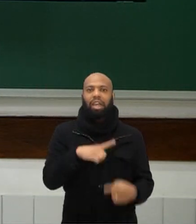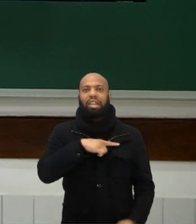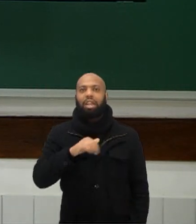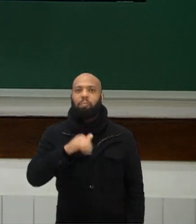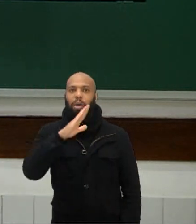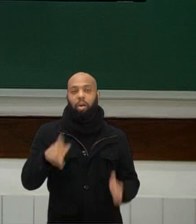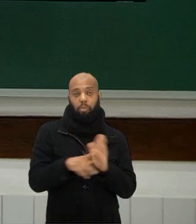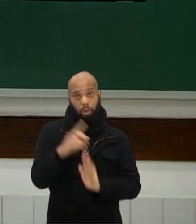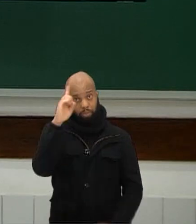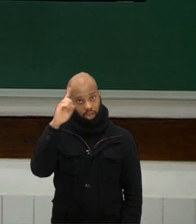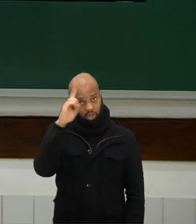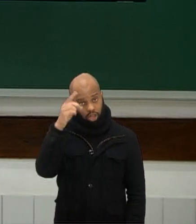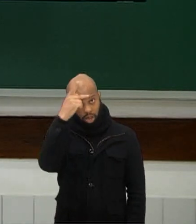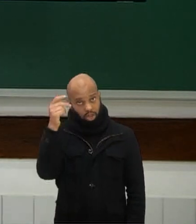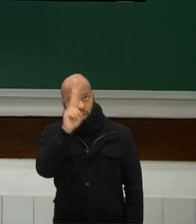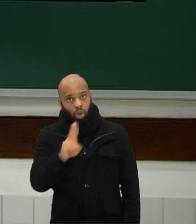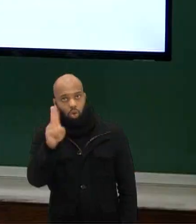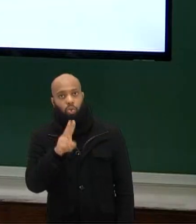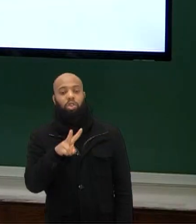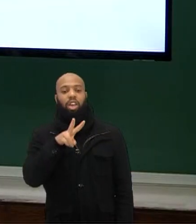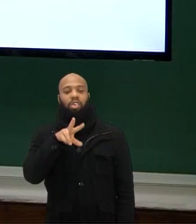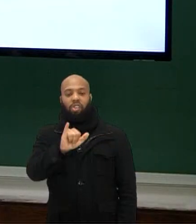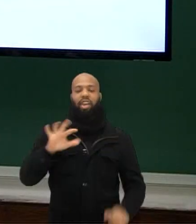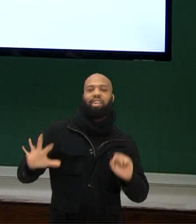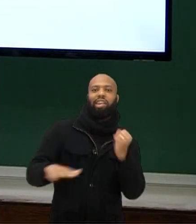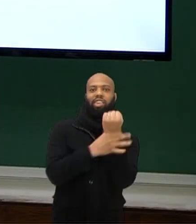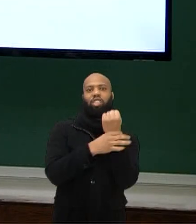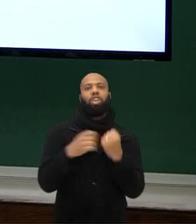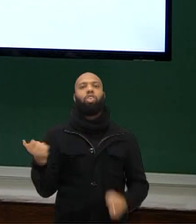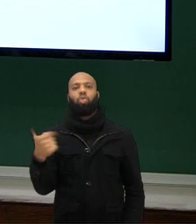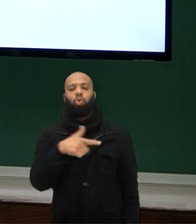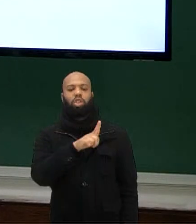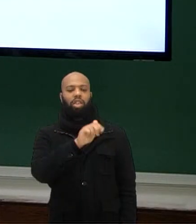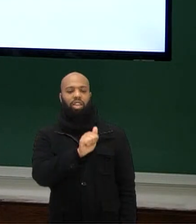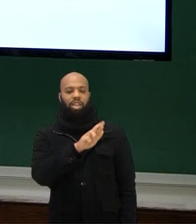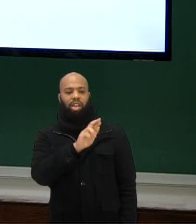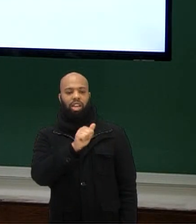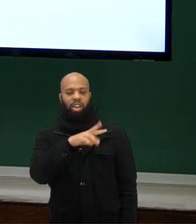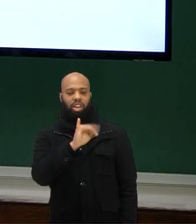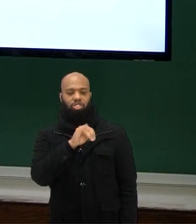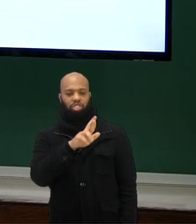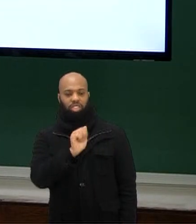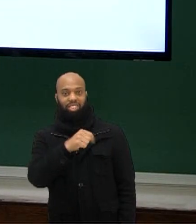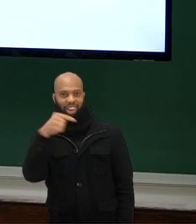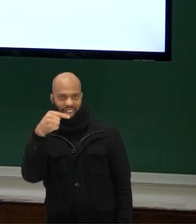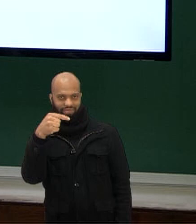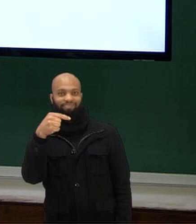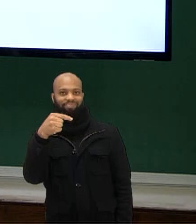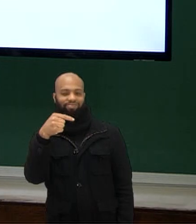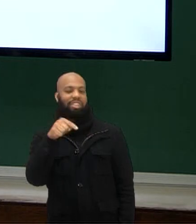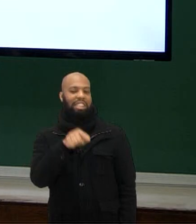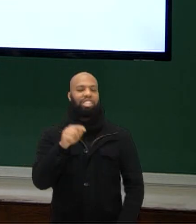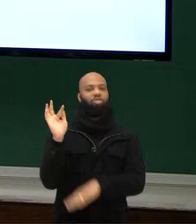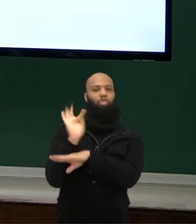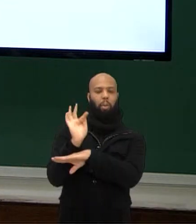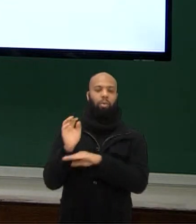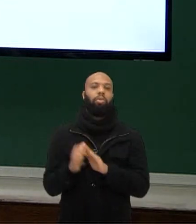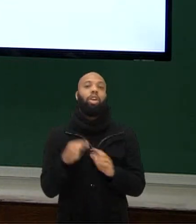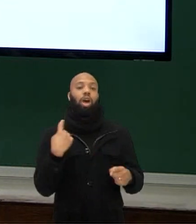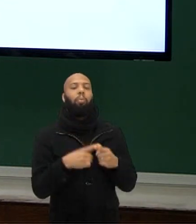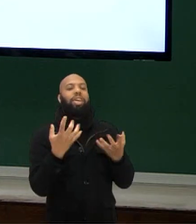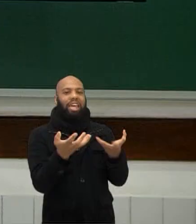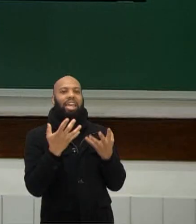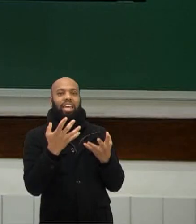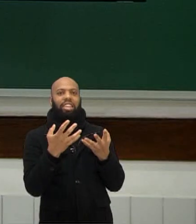no nosso dia a dia a gente ouvir vai garantir do que garantirá, ok? Então, traz essa